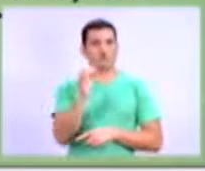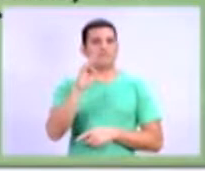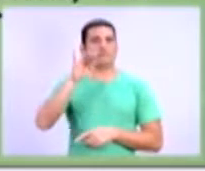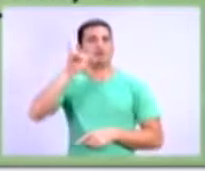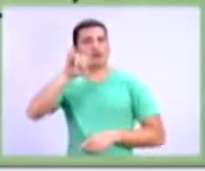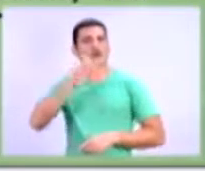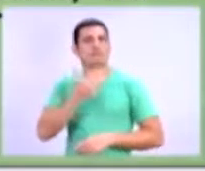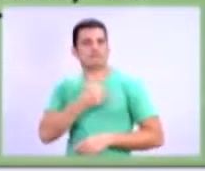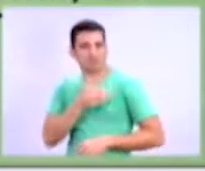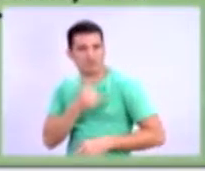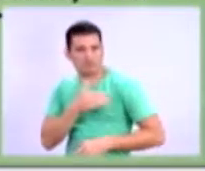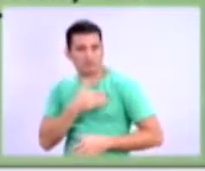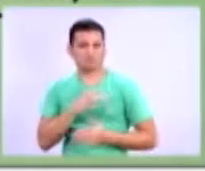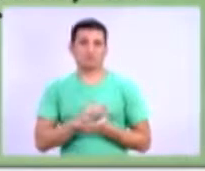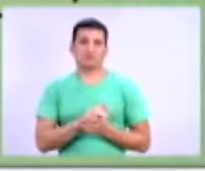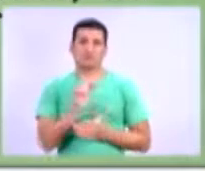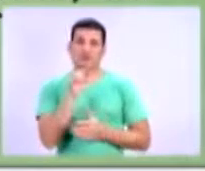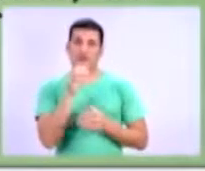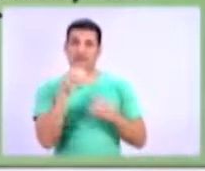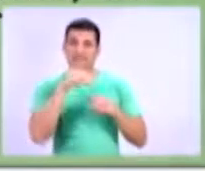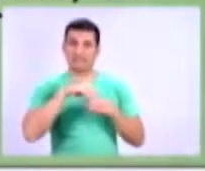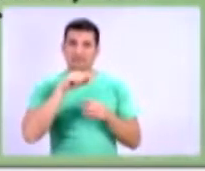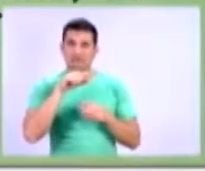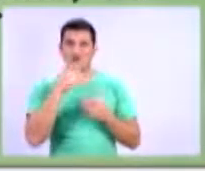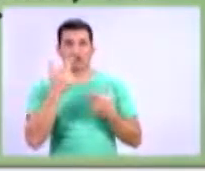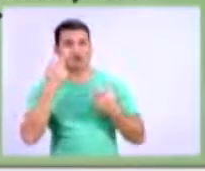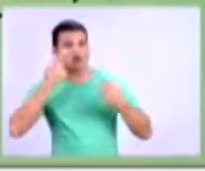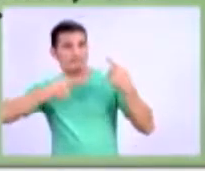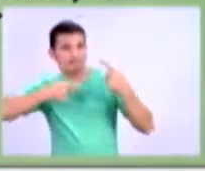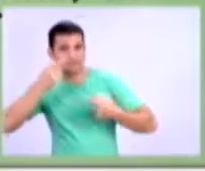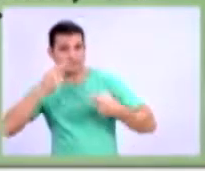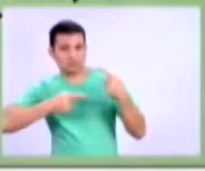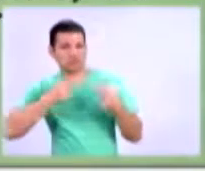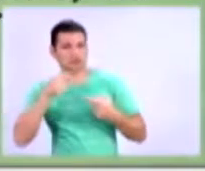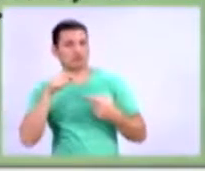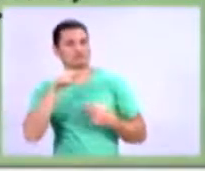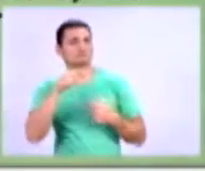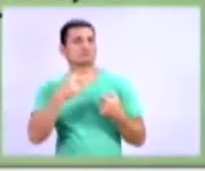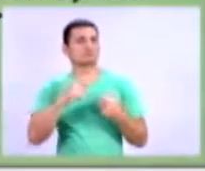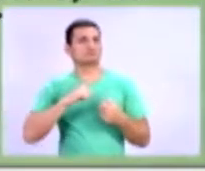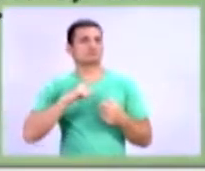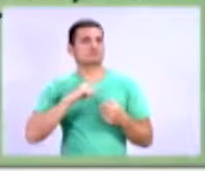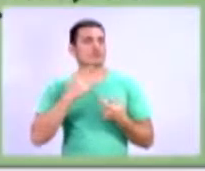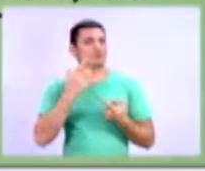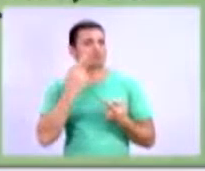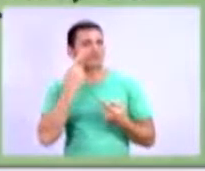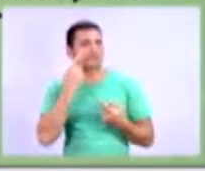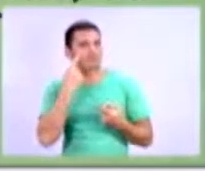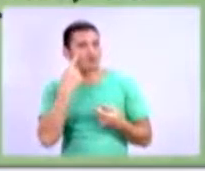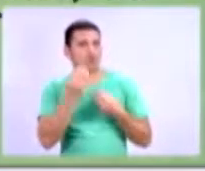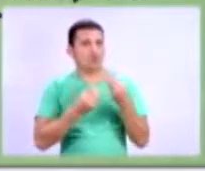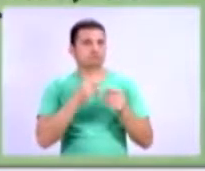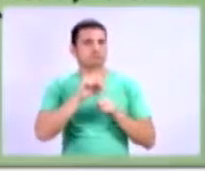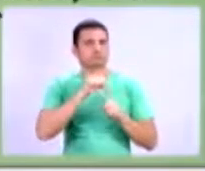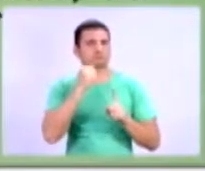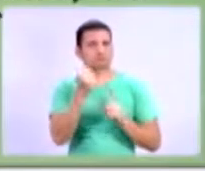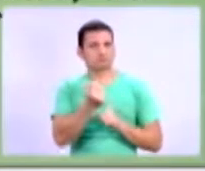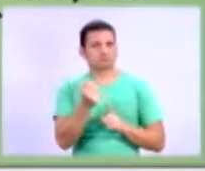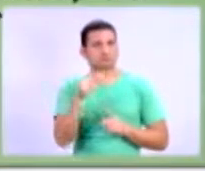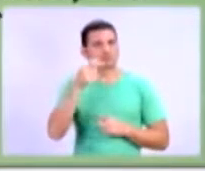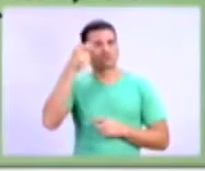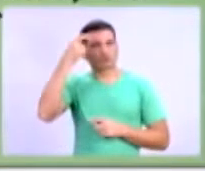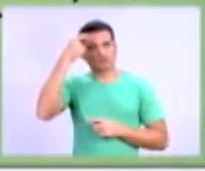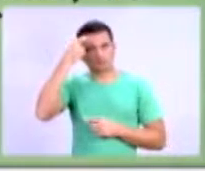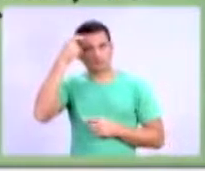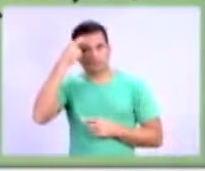dessa perspectiva política, uma perspectiva de sociedade, de uma sociedade que,